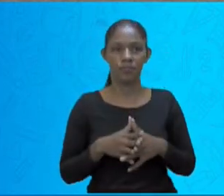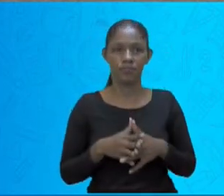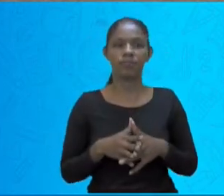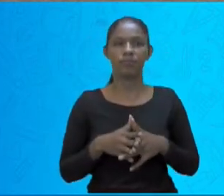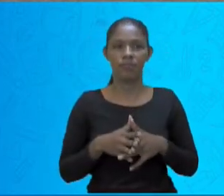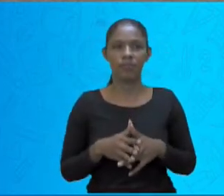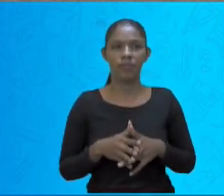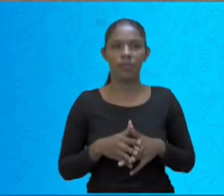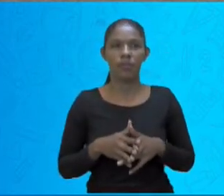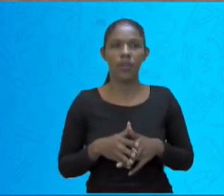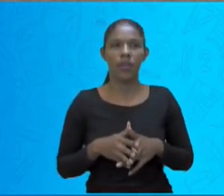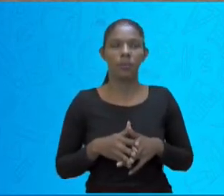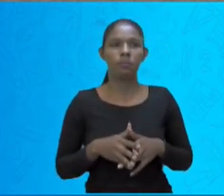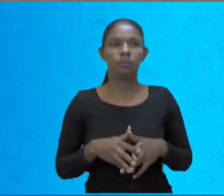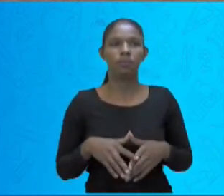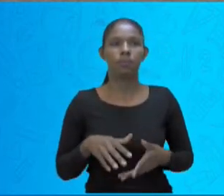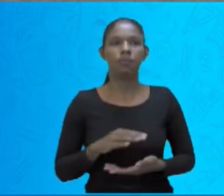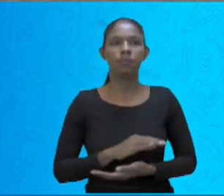Nós vimos isso.